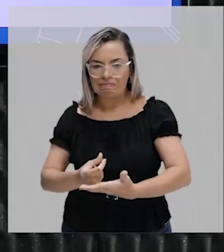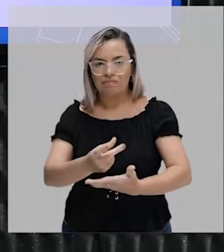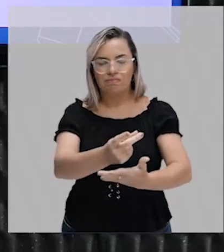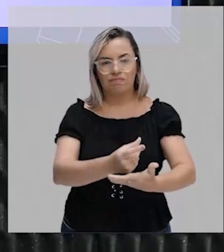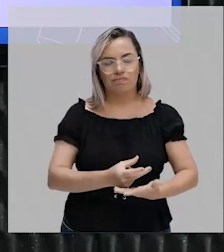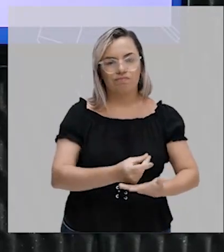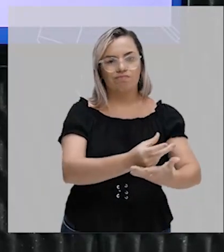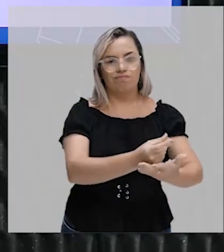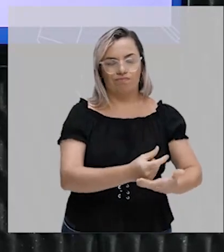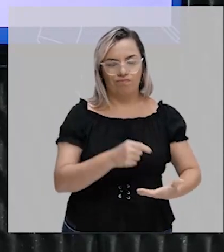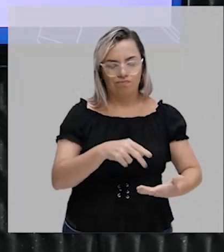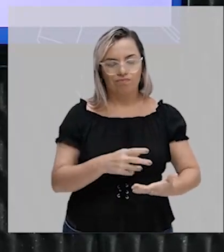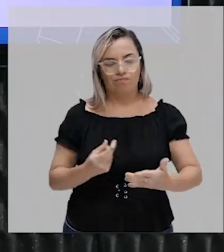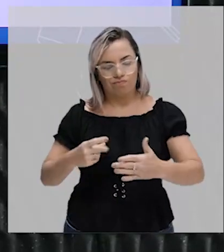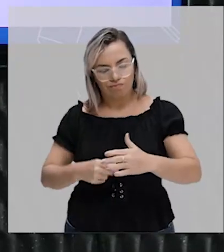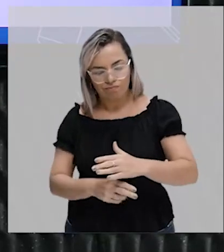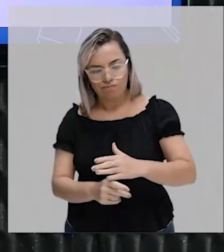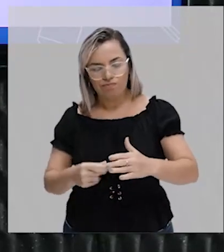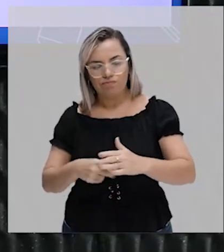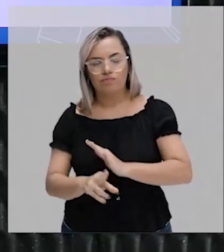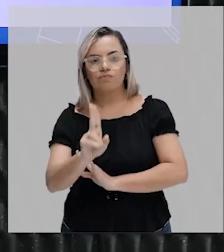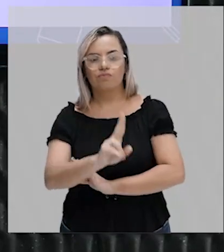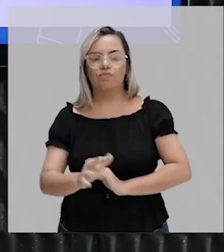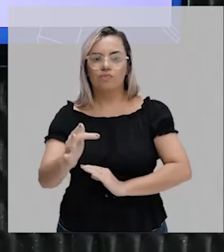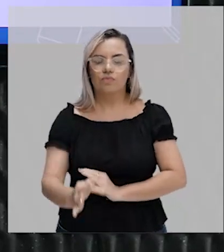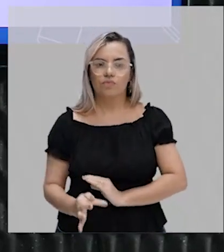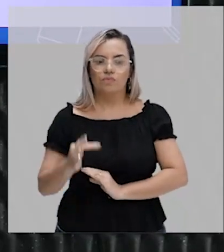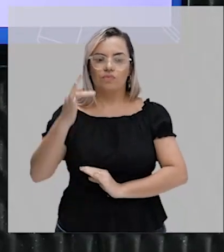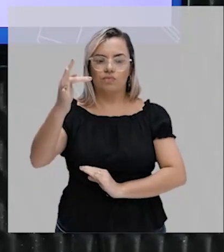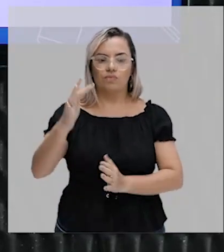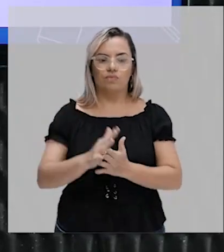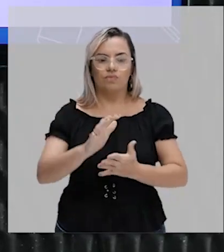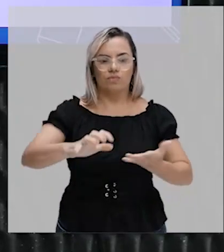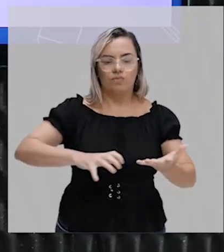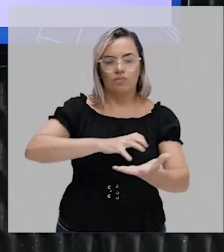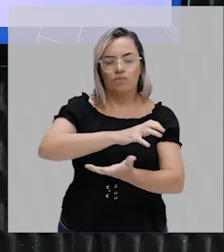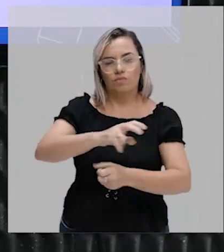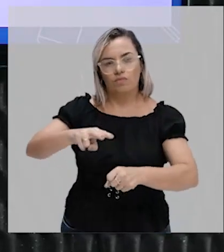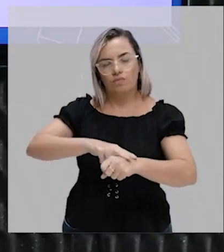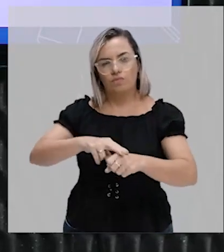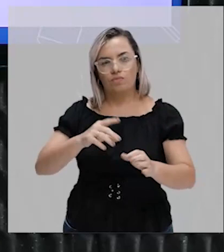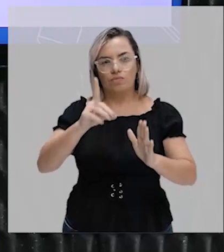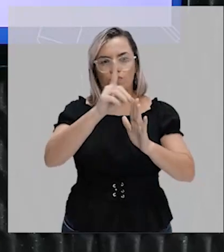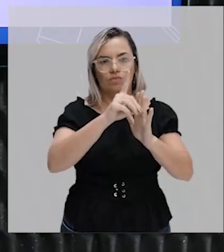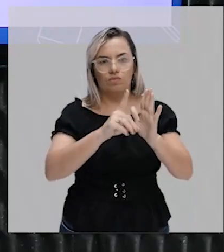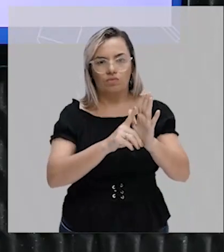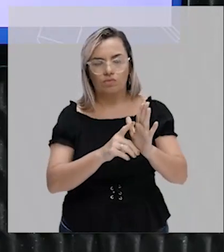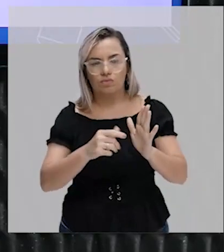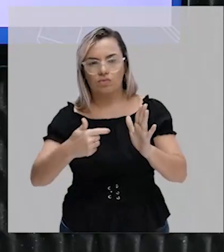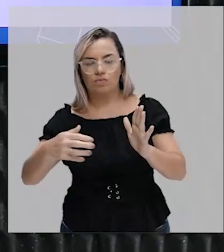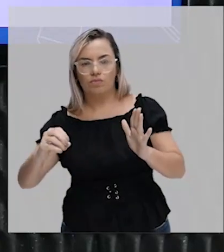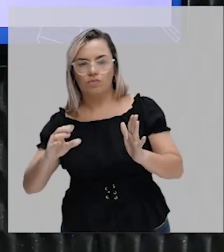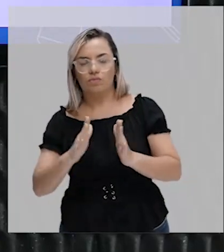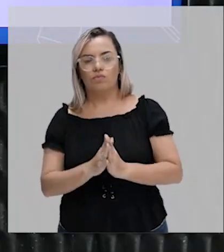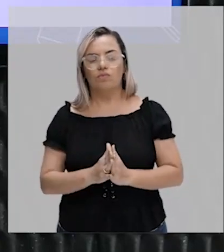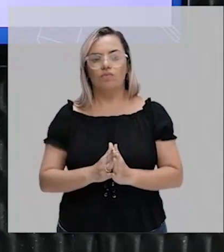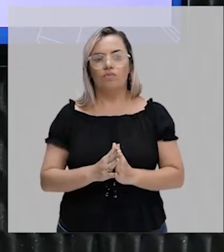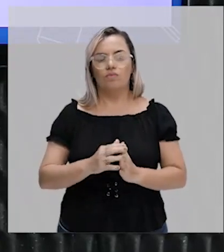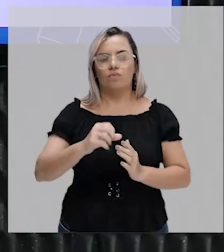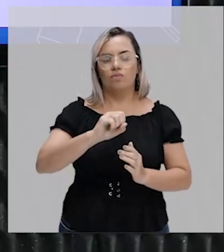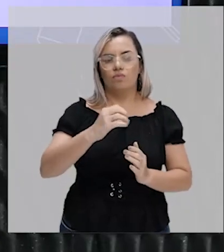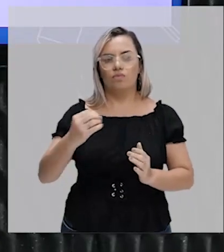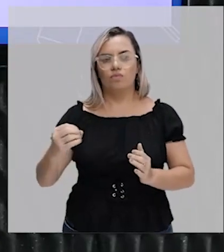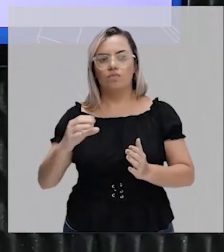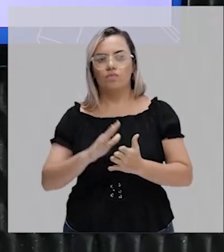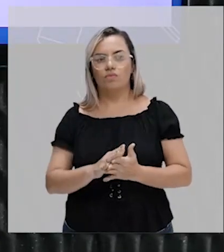no futuro aplicar, e quando eu falo no futuro, aí a Revolução Verde começa a partir da década de 70, 80 e